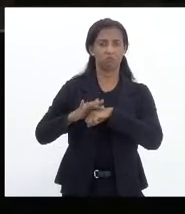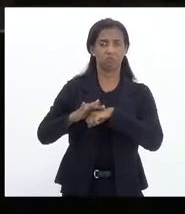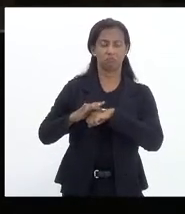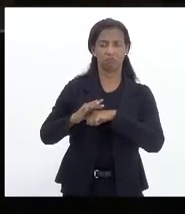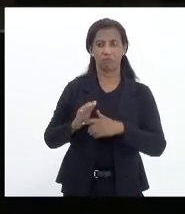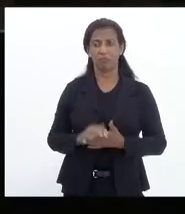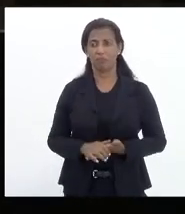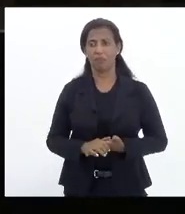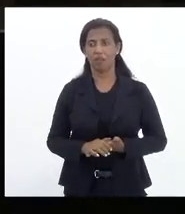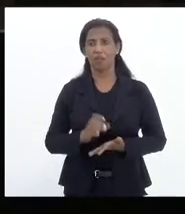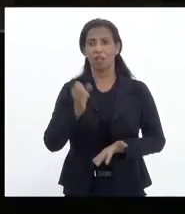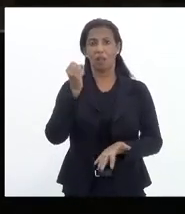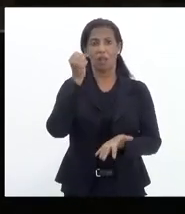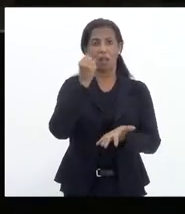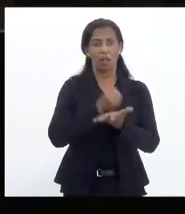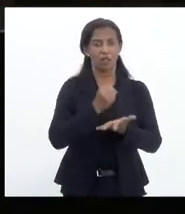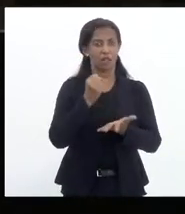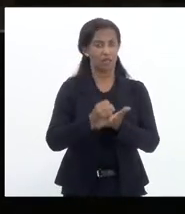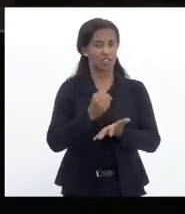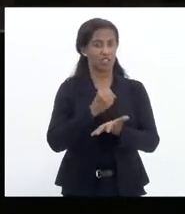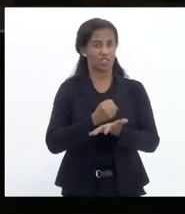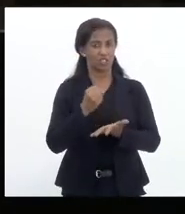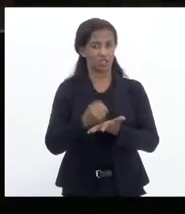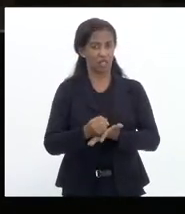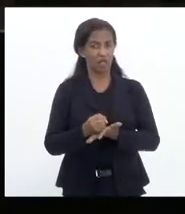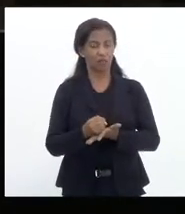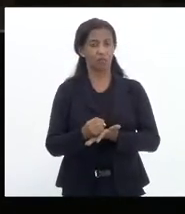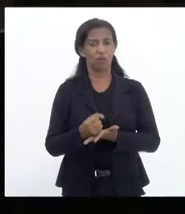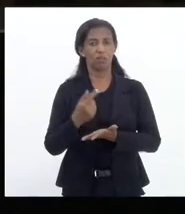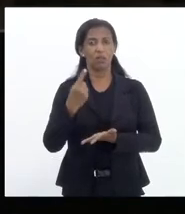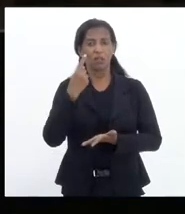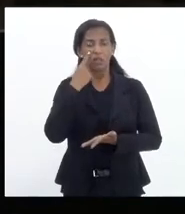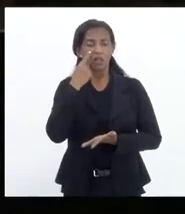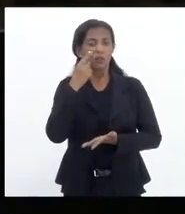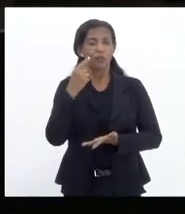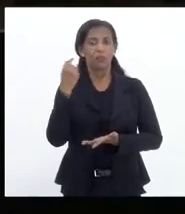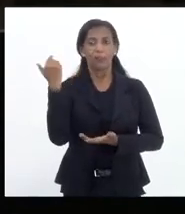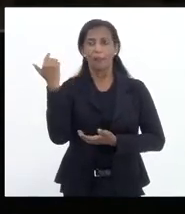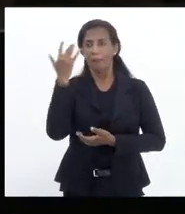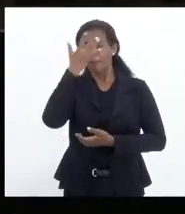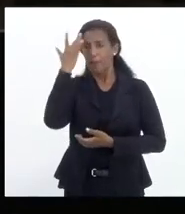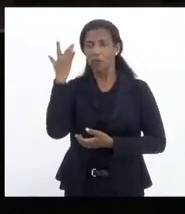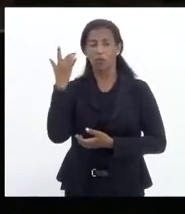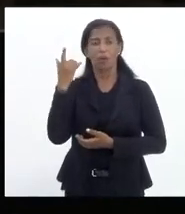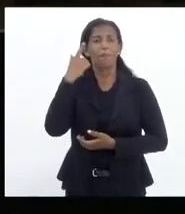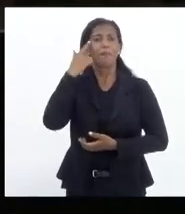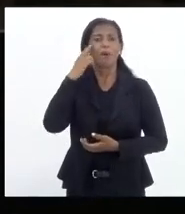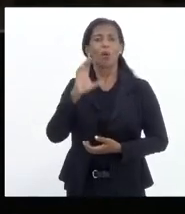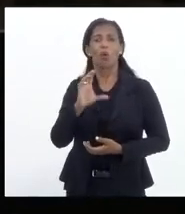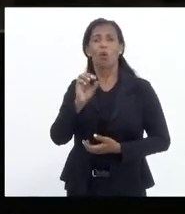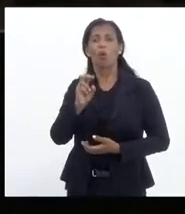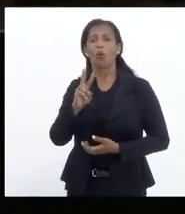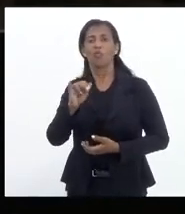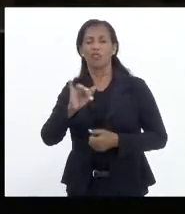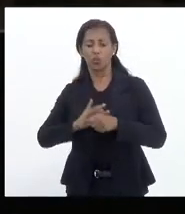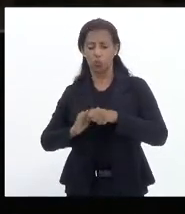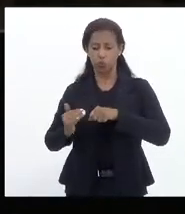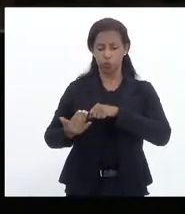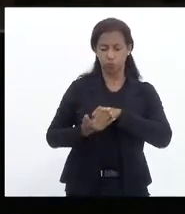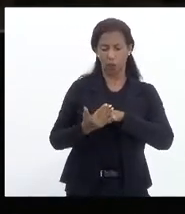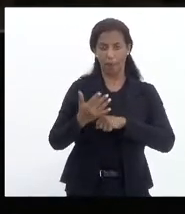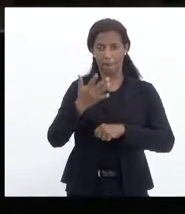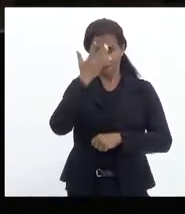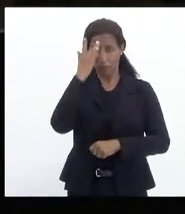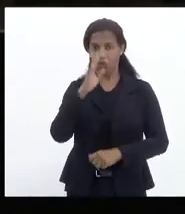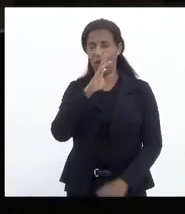só que no atestado de óbito por muitas vezes não chega nem entrar como corrigir porque as pessoas